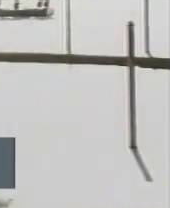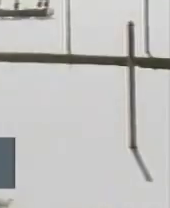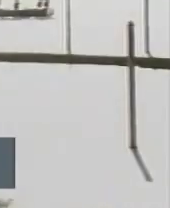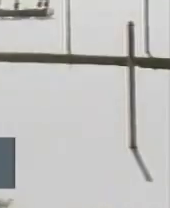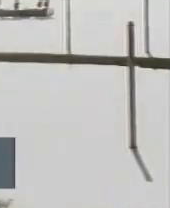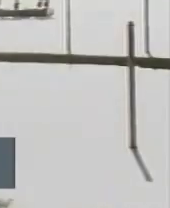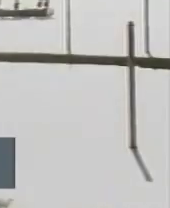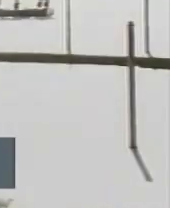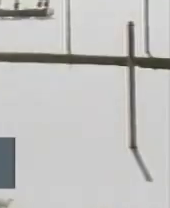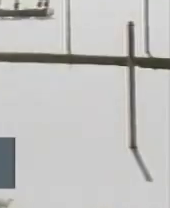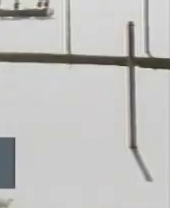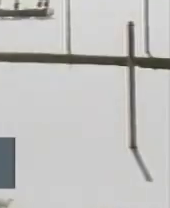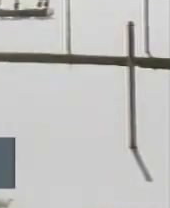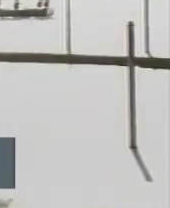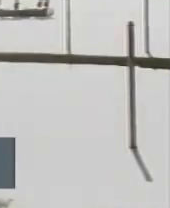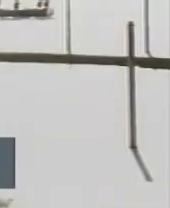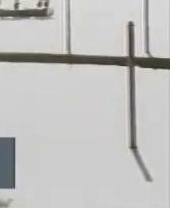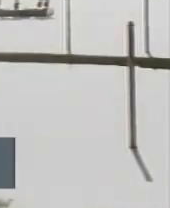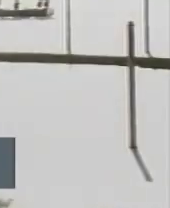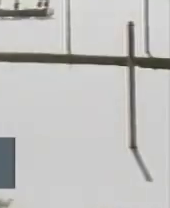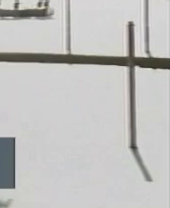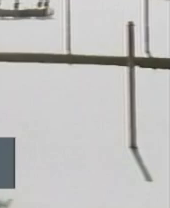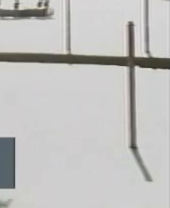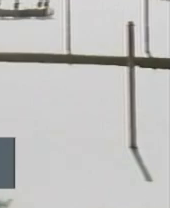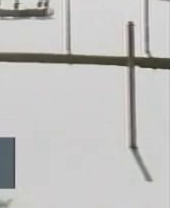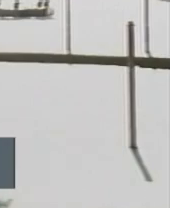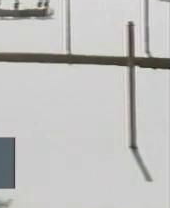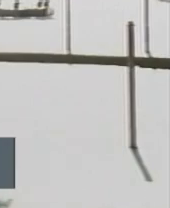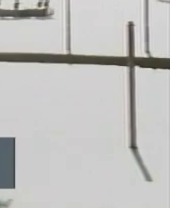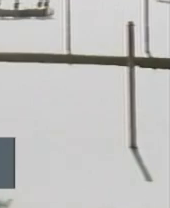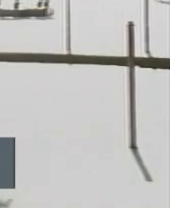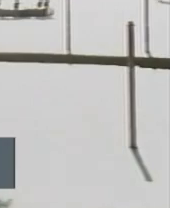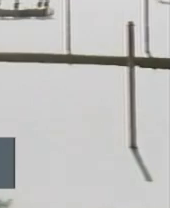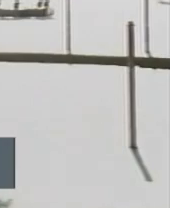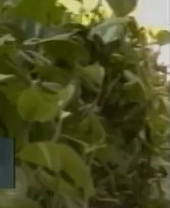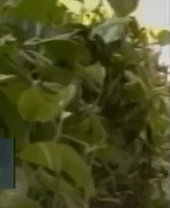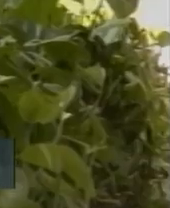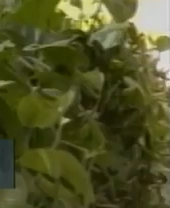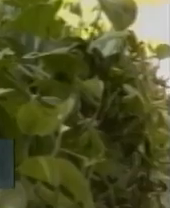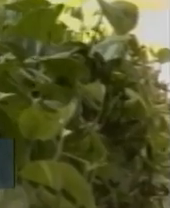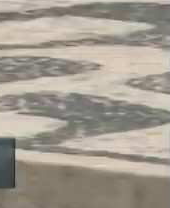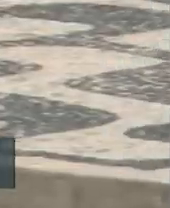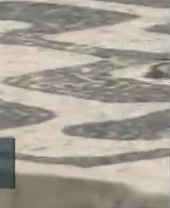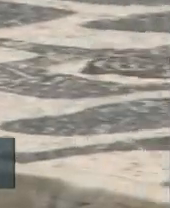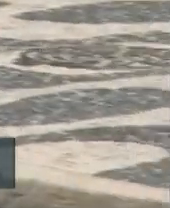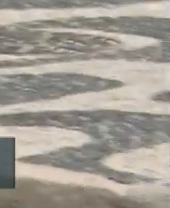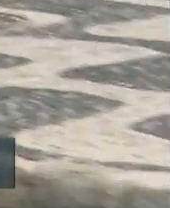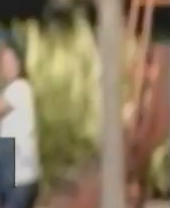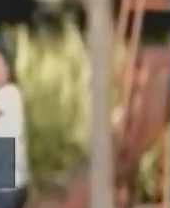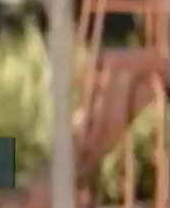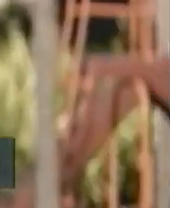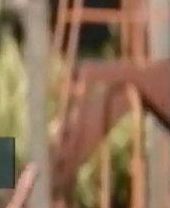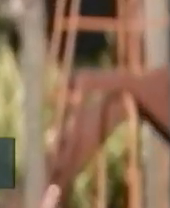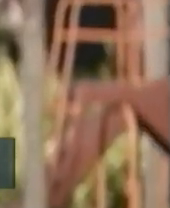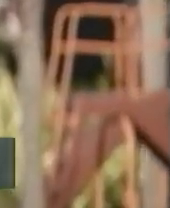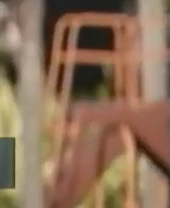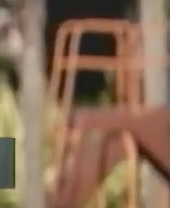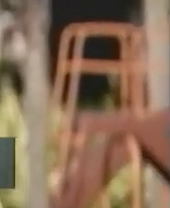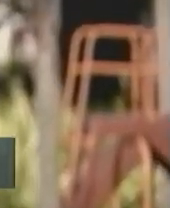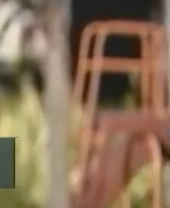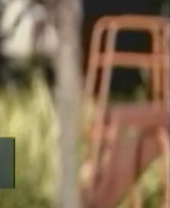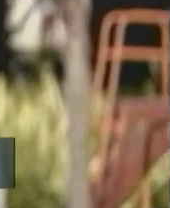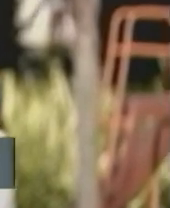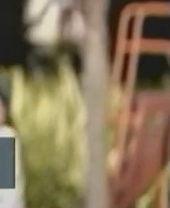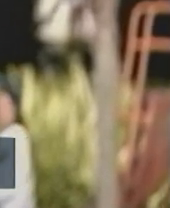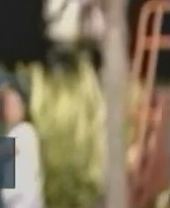Para transformar nossas cidades em espaços sustentáveis, precisamos nos tornar cidadãos mais atentos e cuidadosos. Em